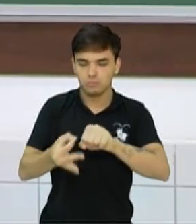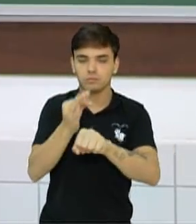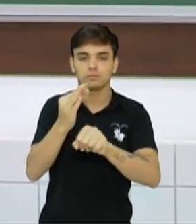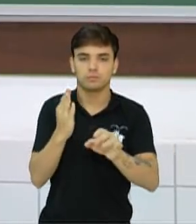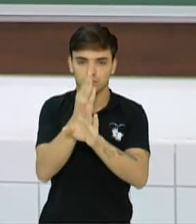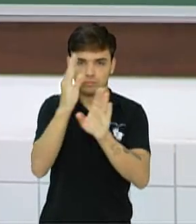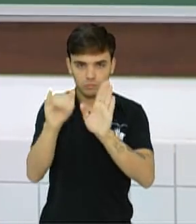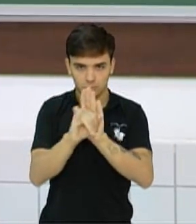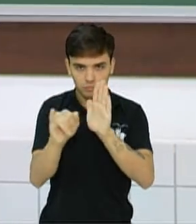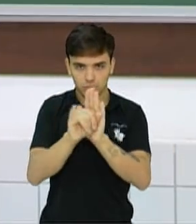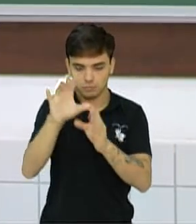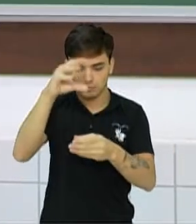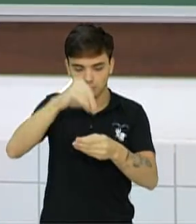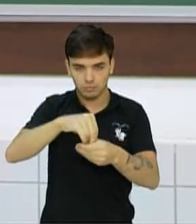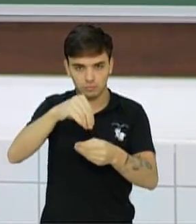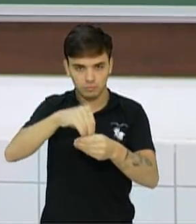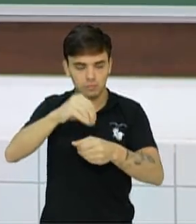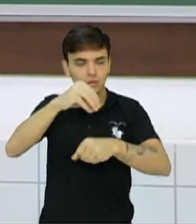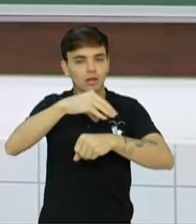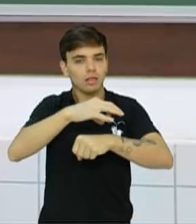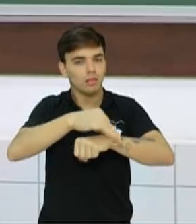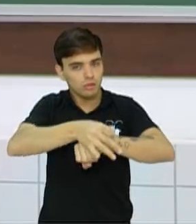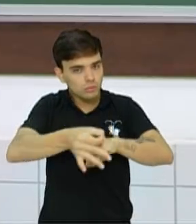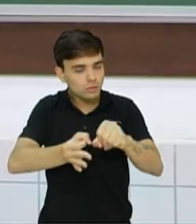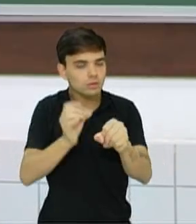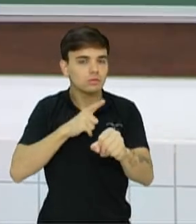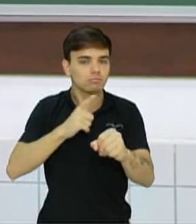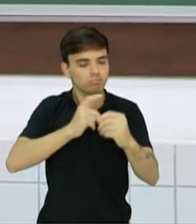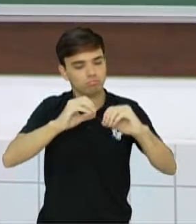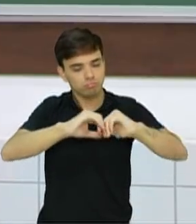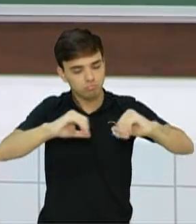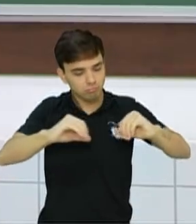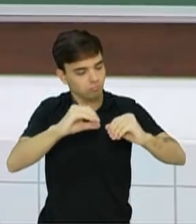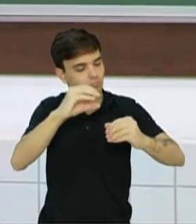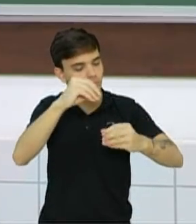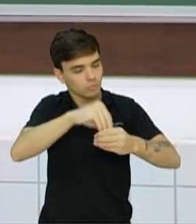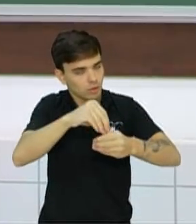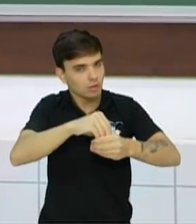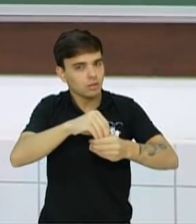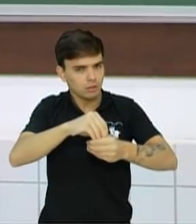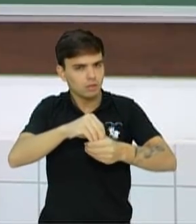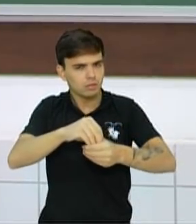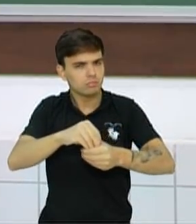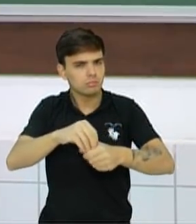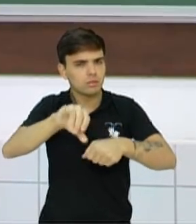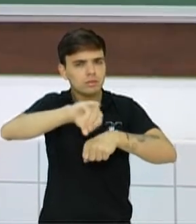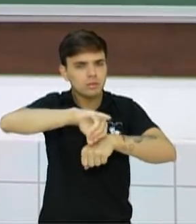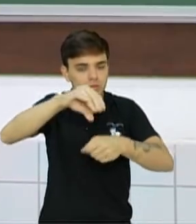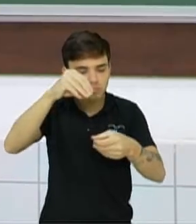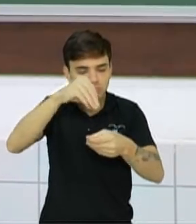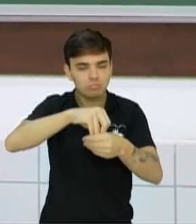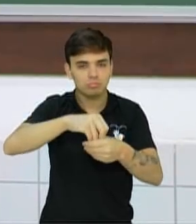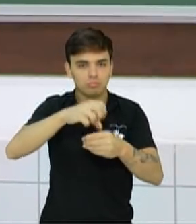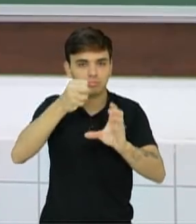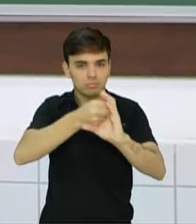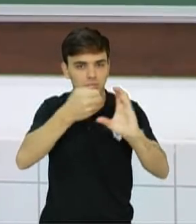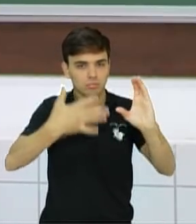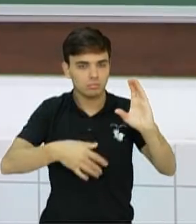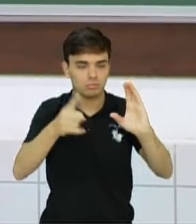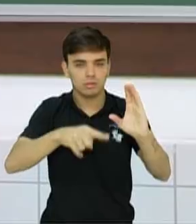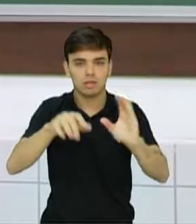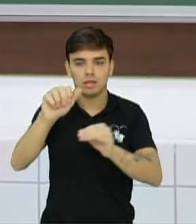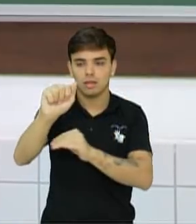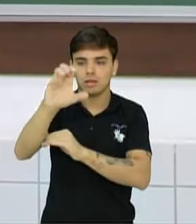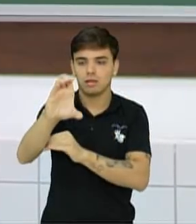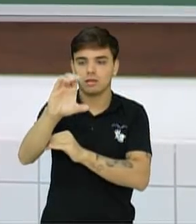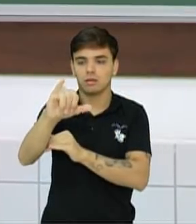identificou que lá dentro da célula existiam regiões, as mais centrais, cujo caráter eram ácidos.